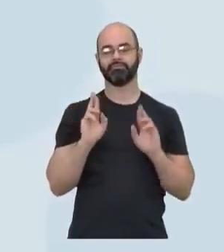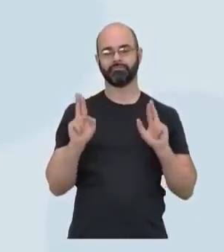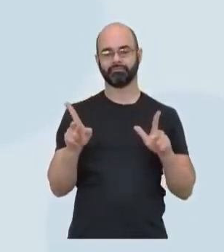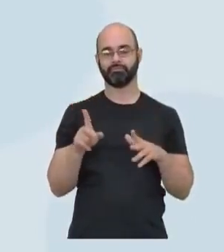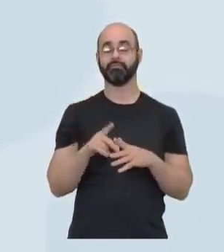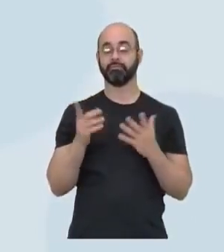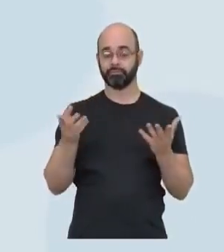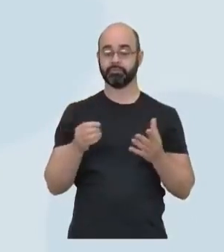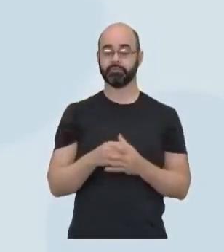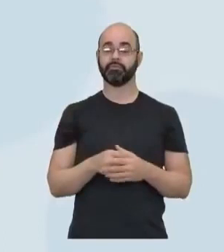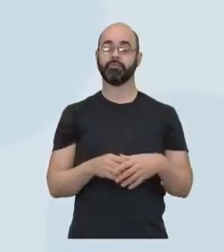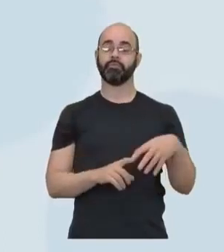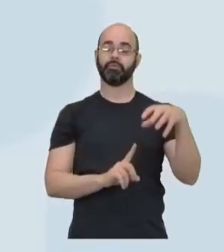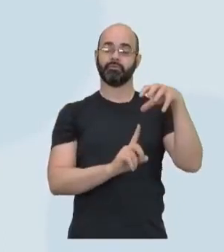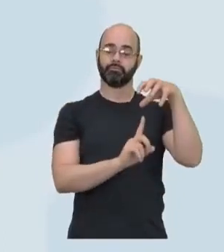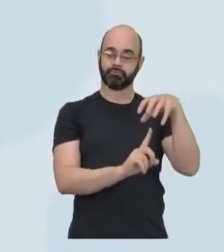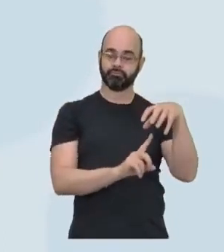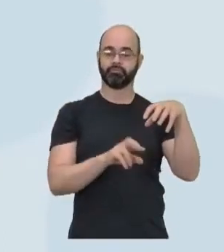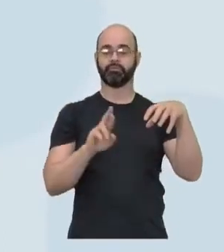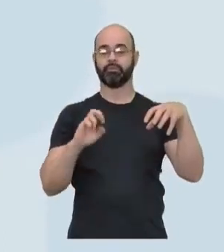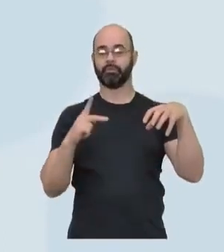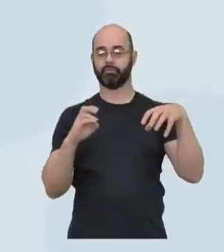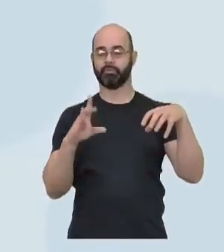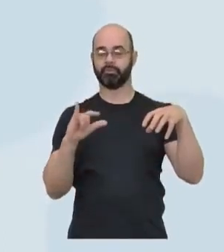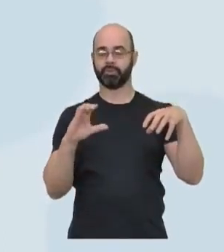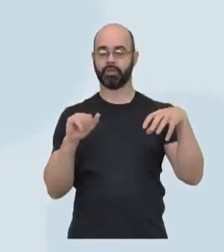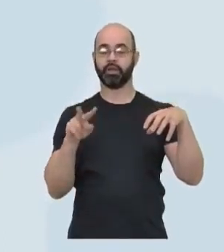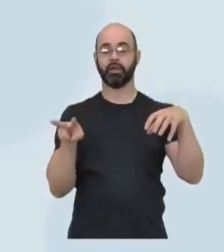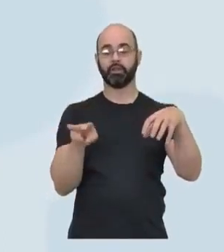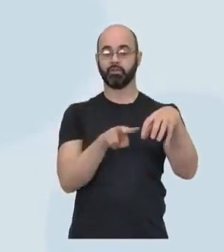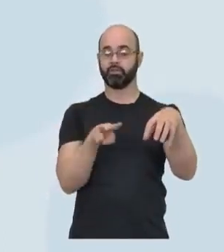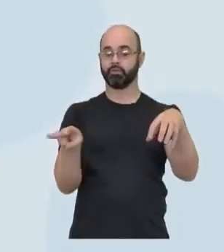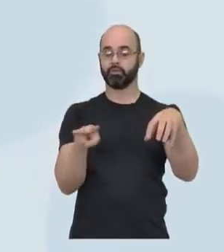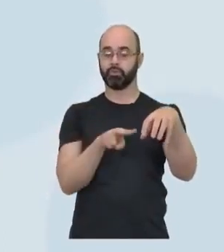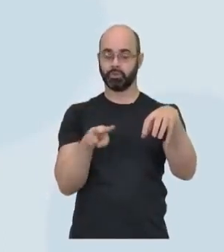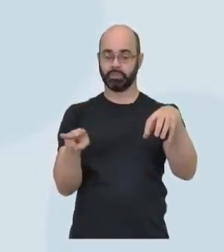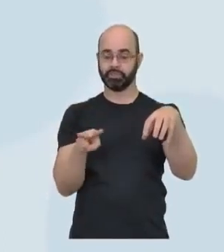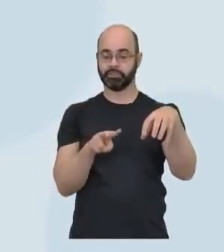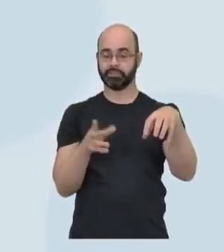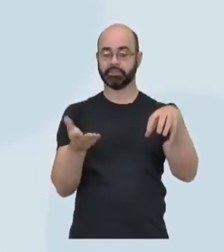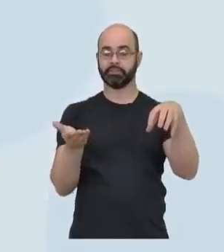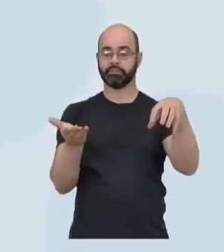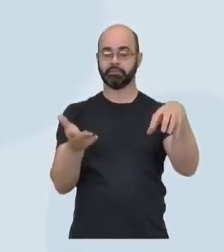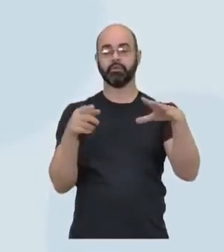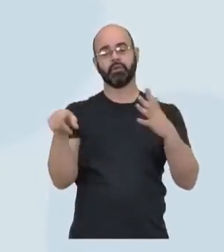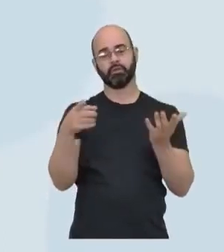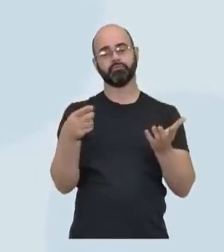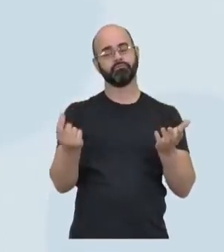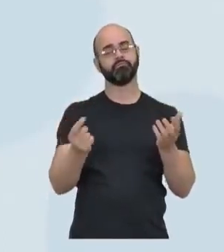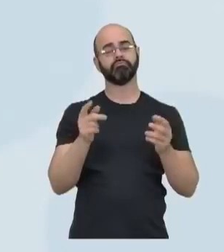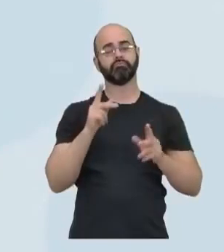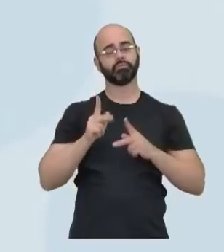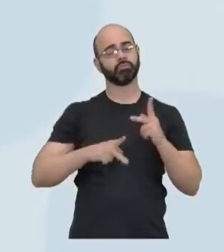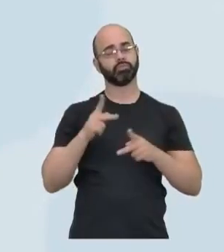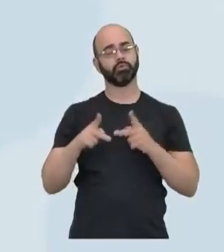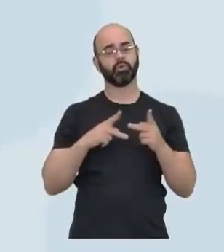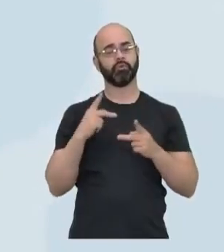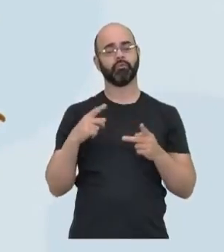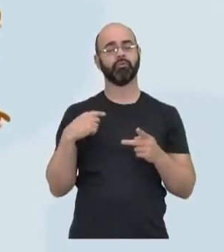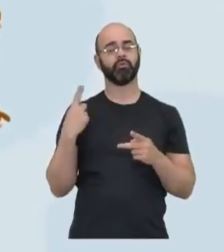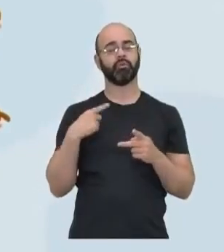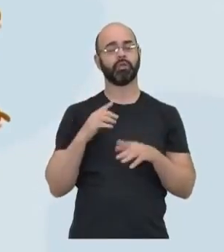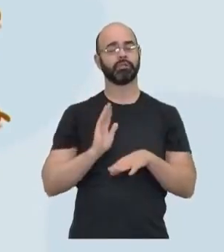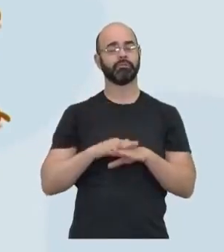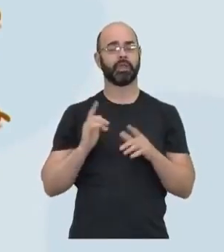na monarquia, ambos precisam prestar algumas satisfações para o povo, né? O